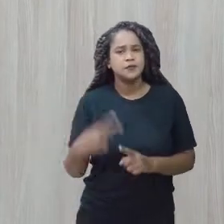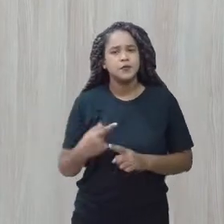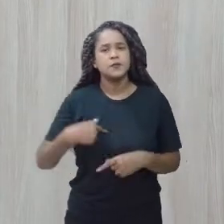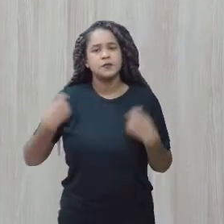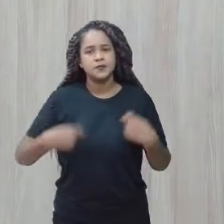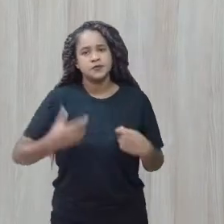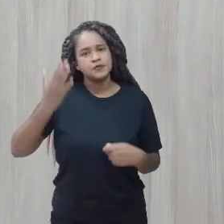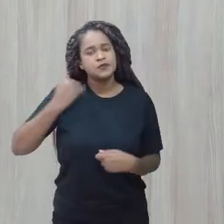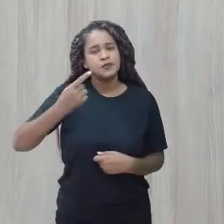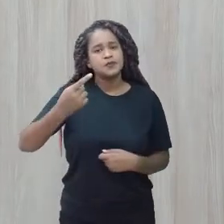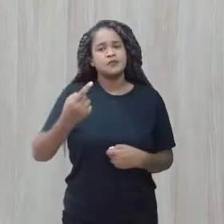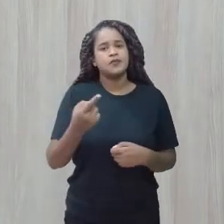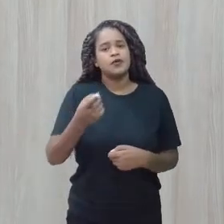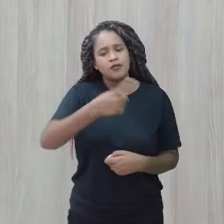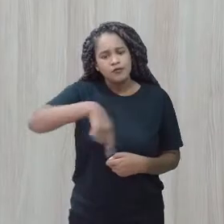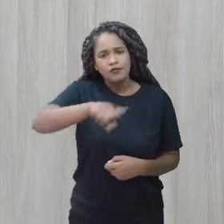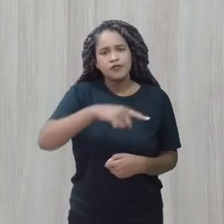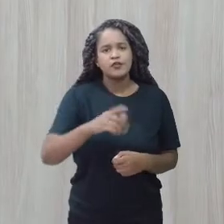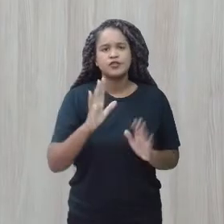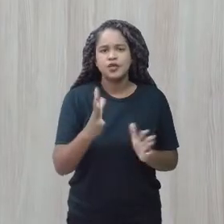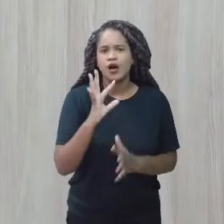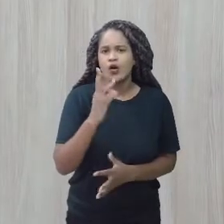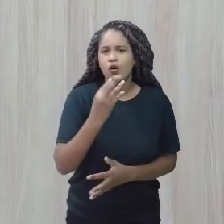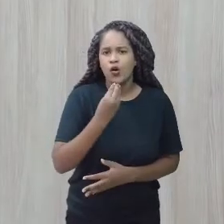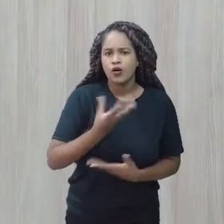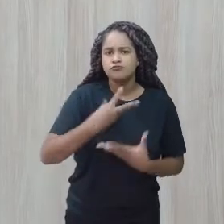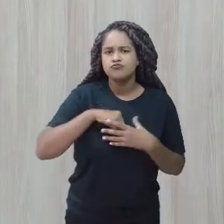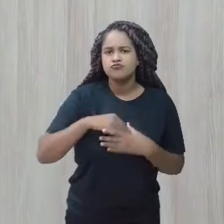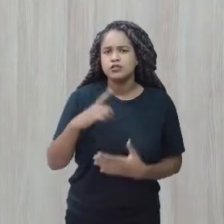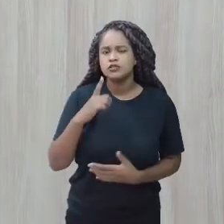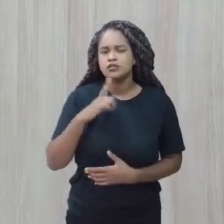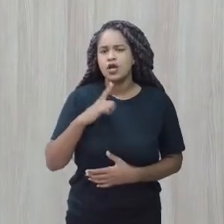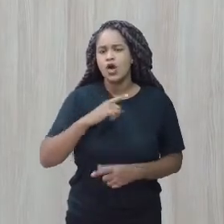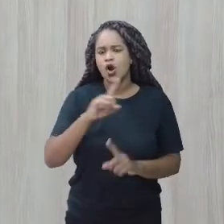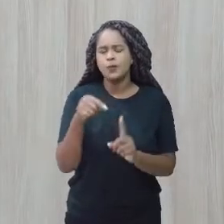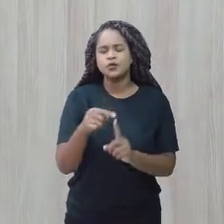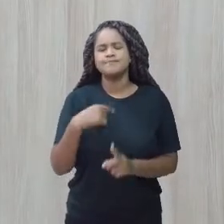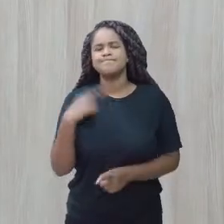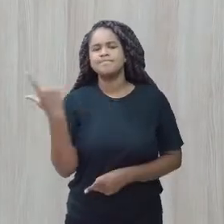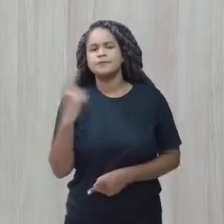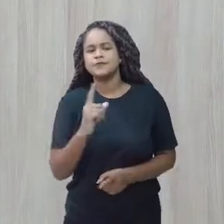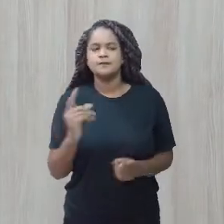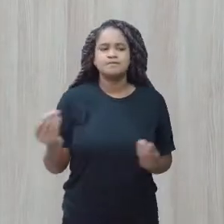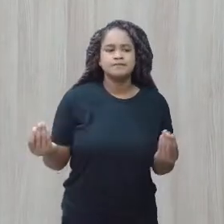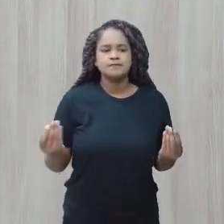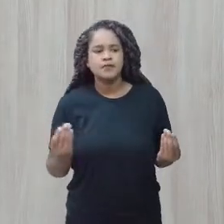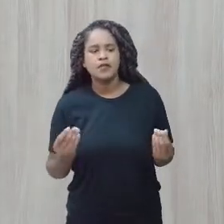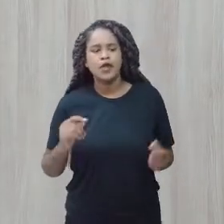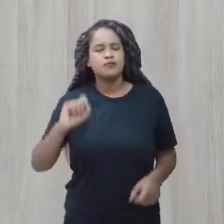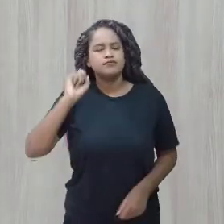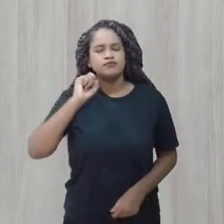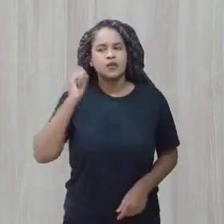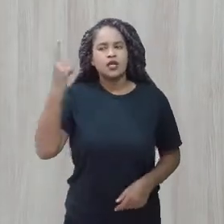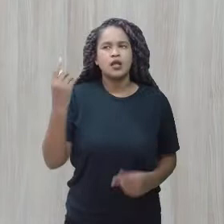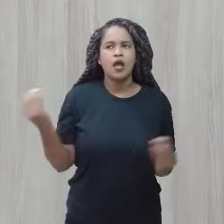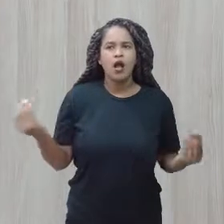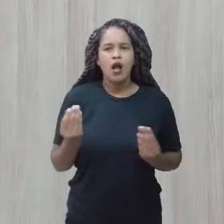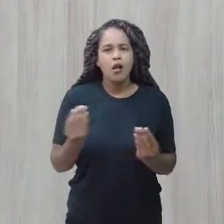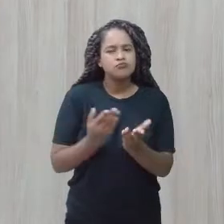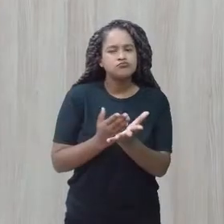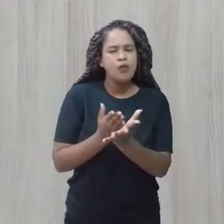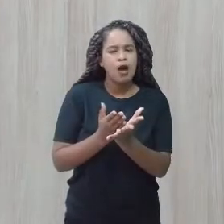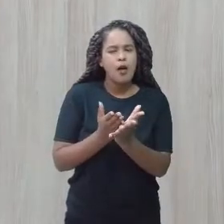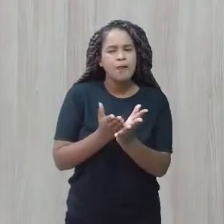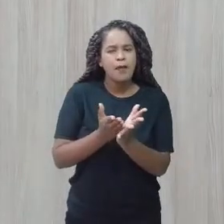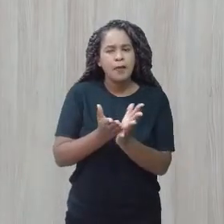o que é que vocês já têm de conhecimento para a gente poder ter um norte, ter uma ideia de por onde a gente vai caminhar